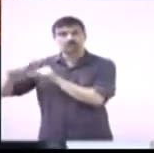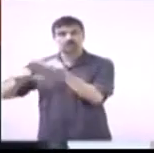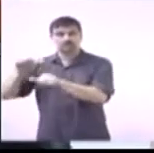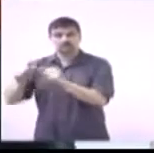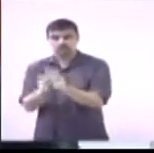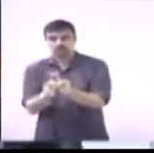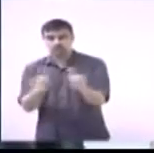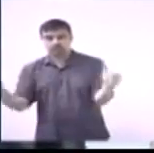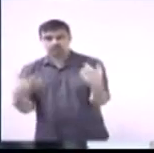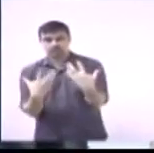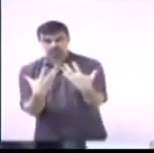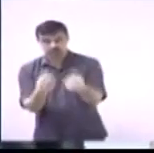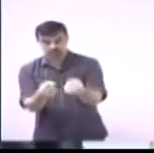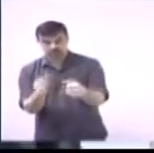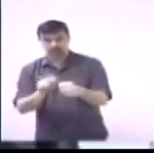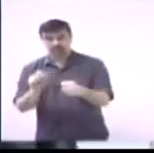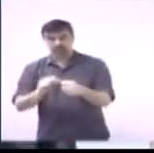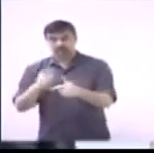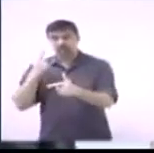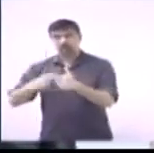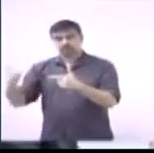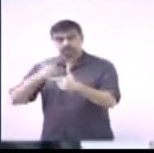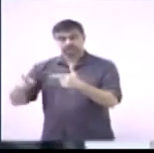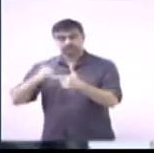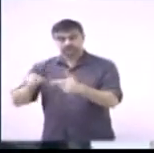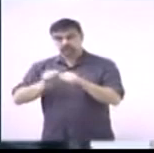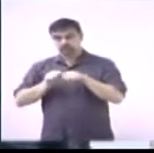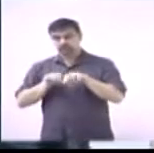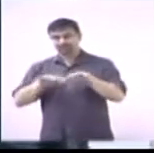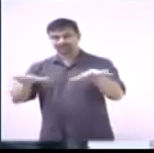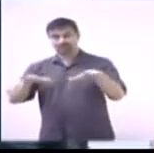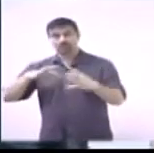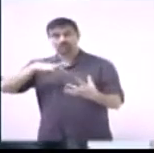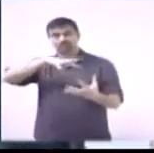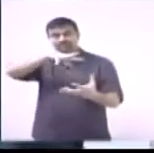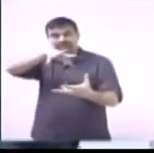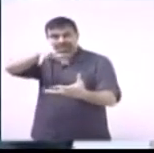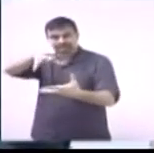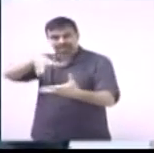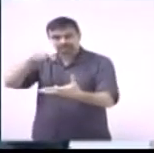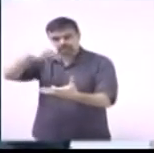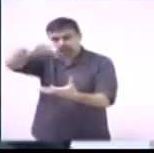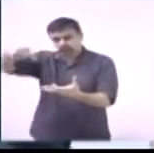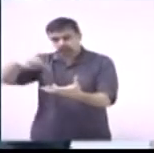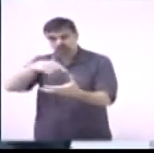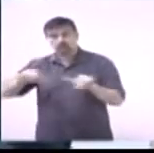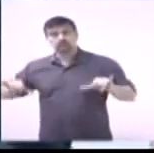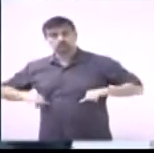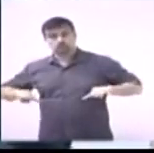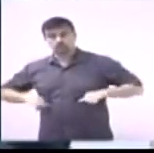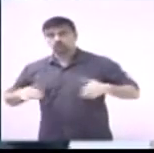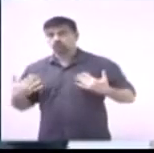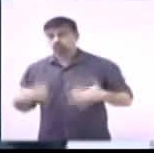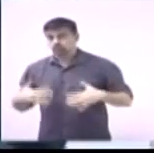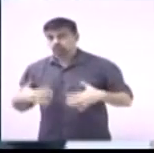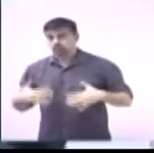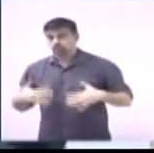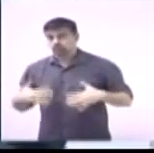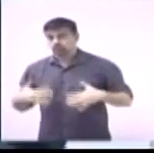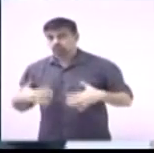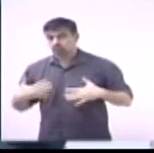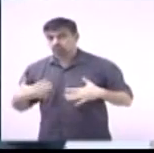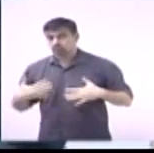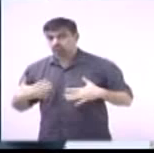majoritárias e acabaram ocasionando grandes problemas para a humanidade. Então, eu entendo que foi